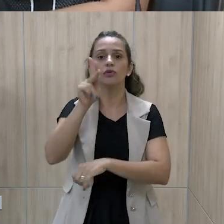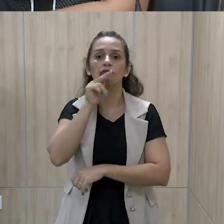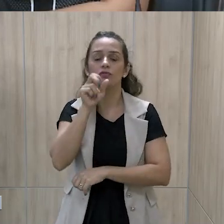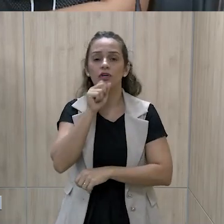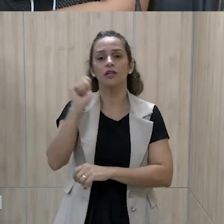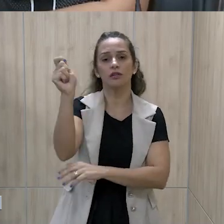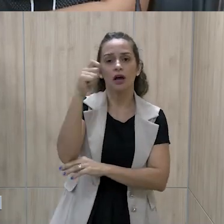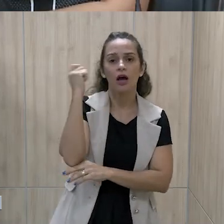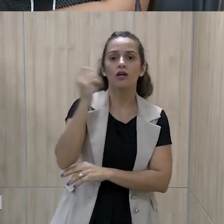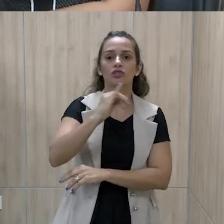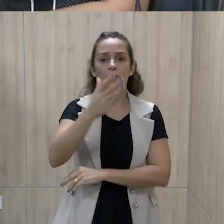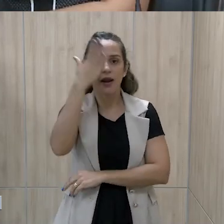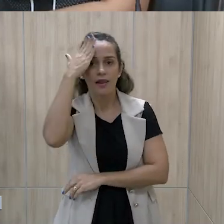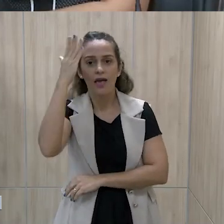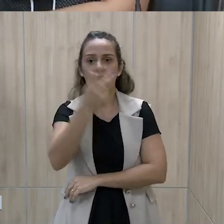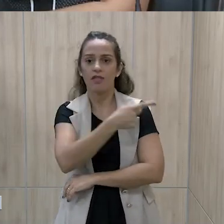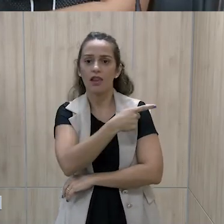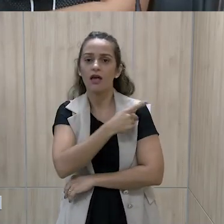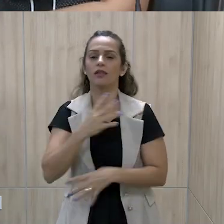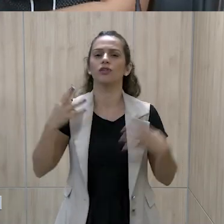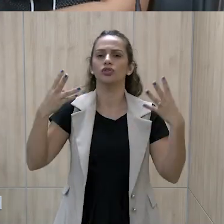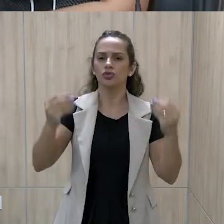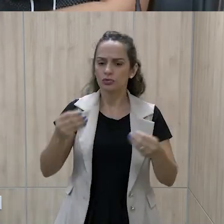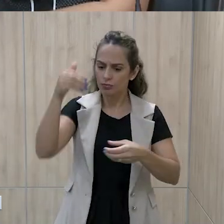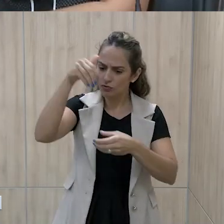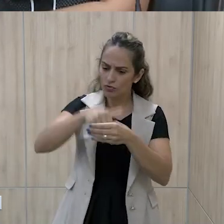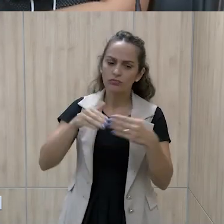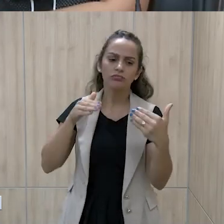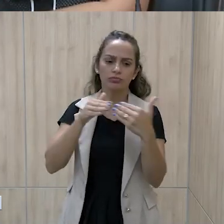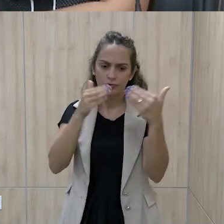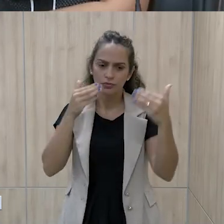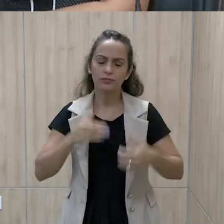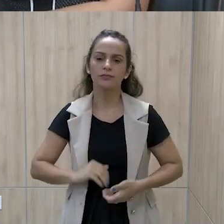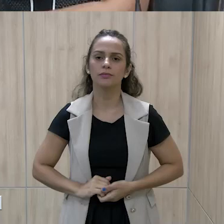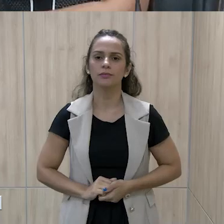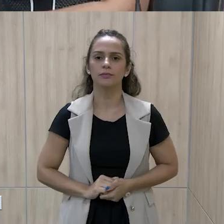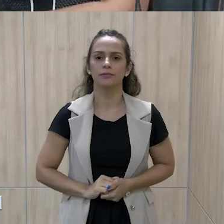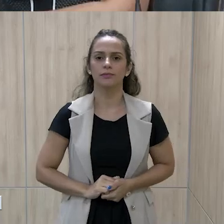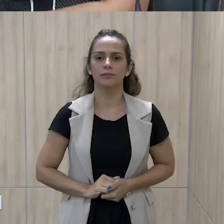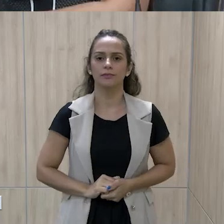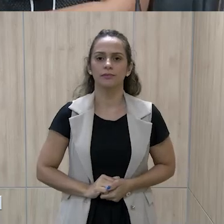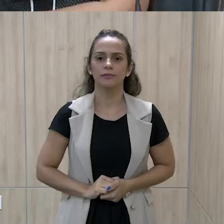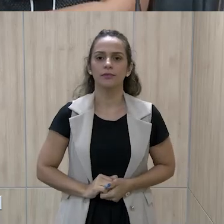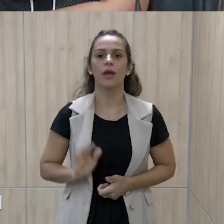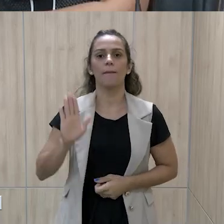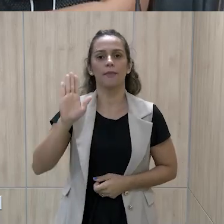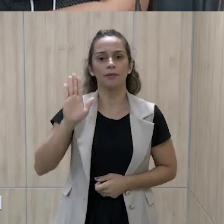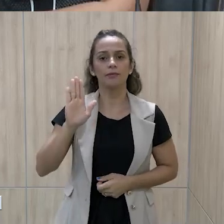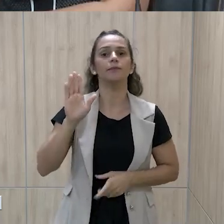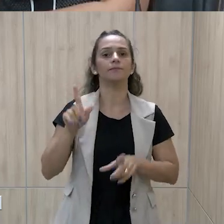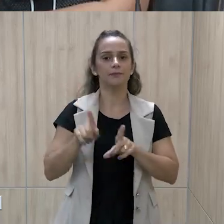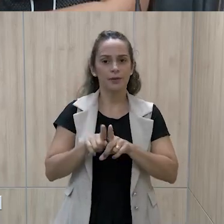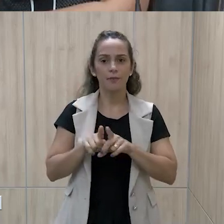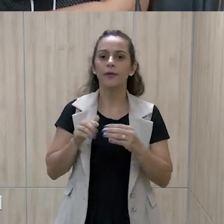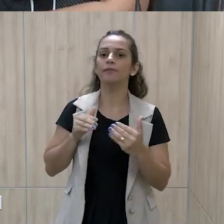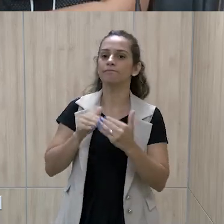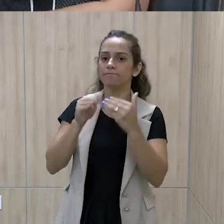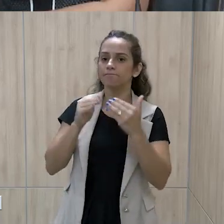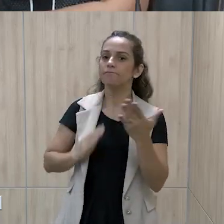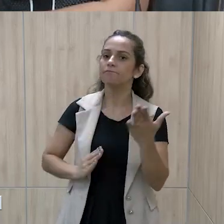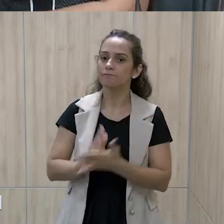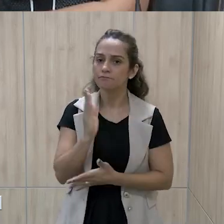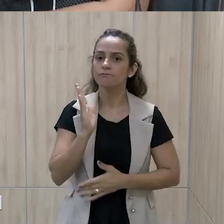organizando em Porto Velho Ariquemes ji-paraná e Vilhena meu voto é com o relator a presidente também